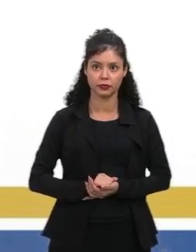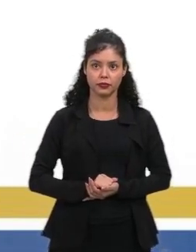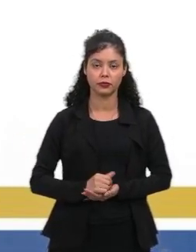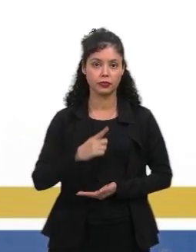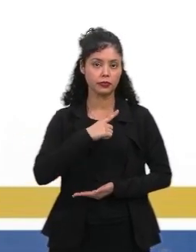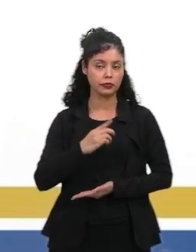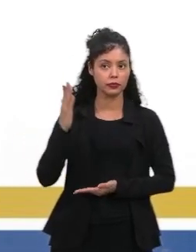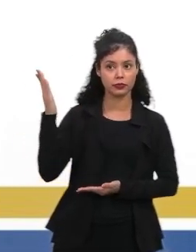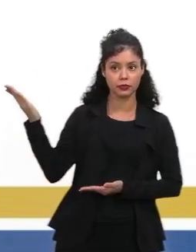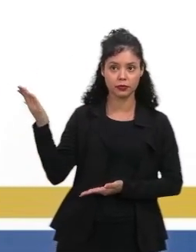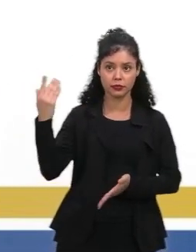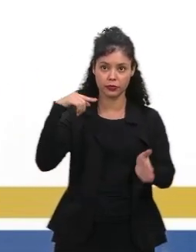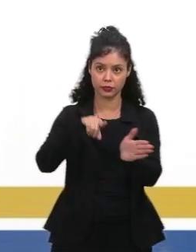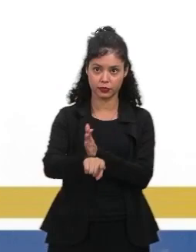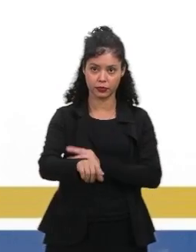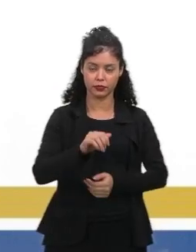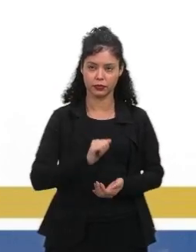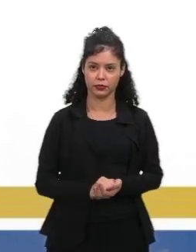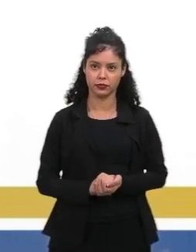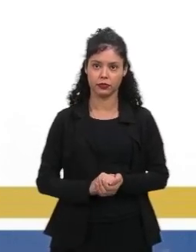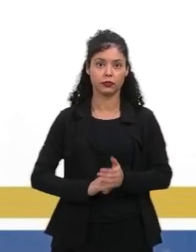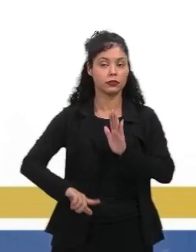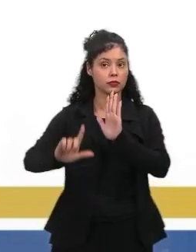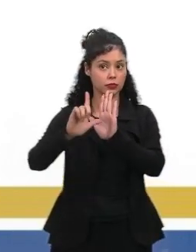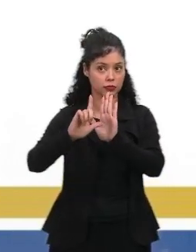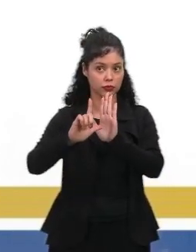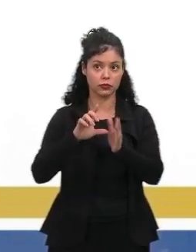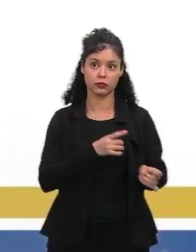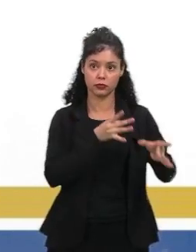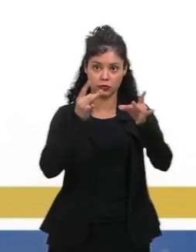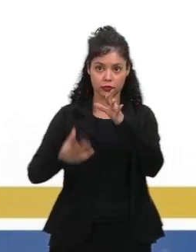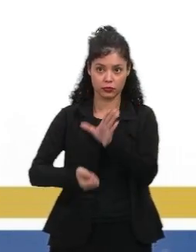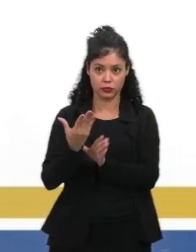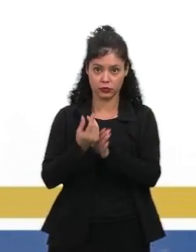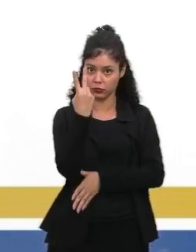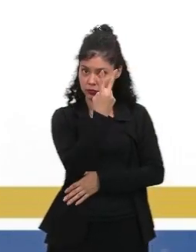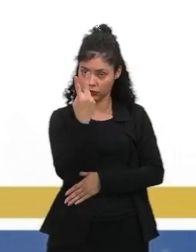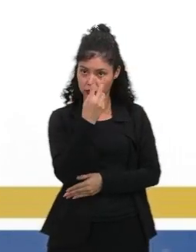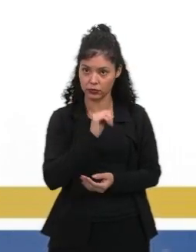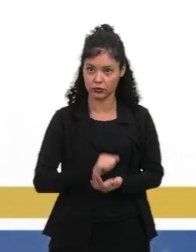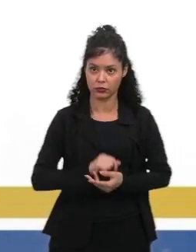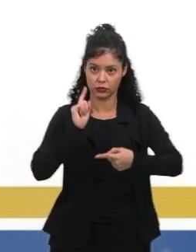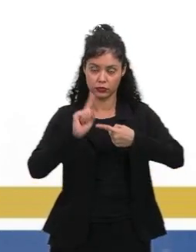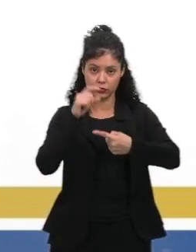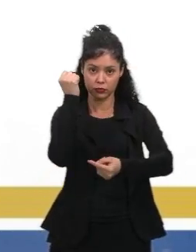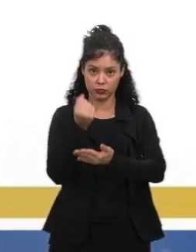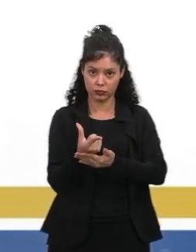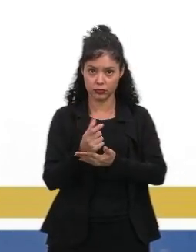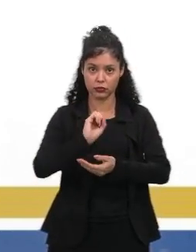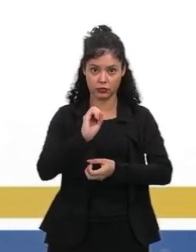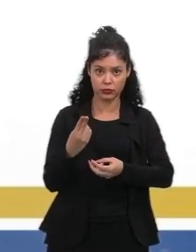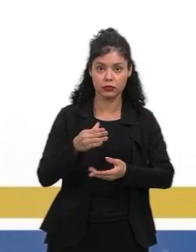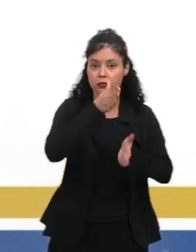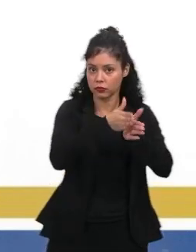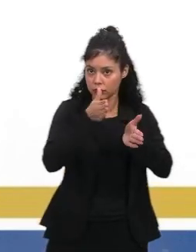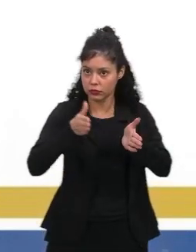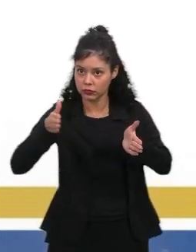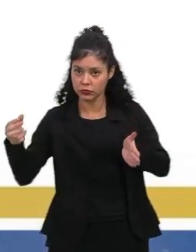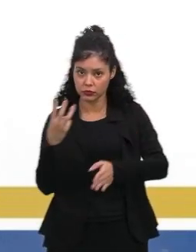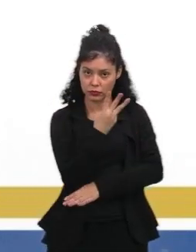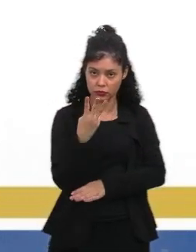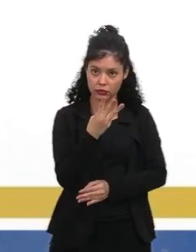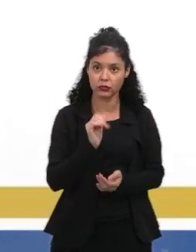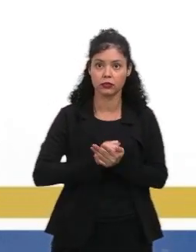Temos o seguinte problema. Uma loja vende seus produtos de duas formas, à vista ou financiado em 3